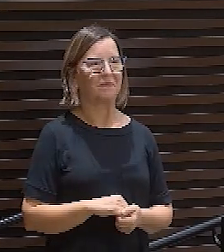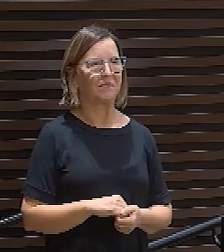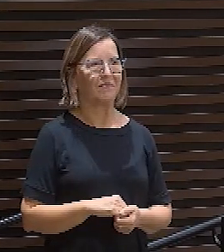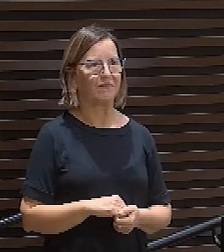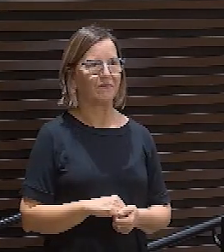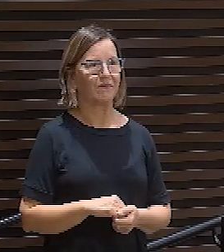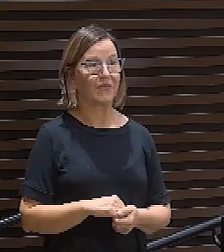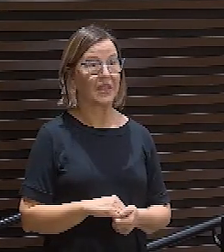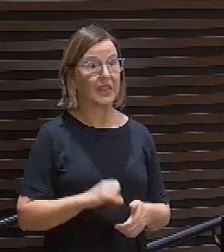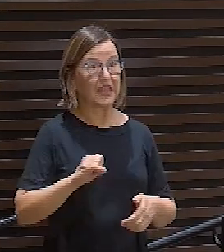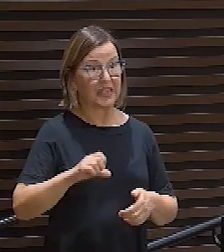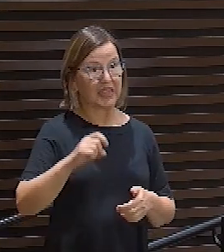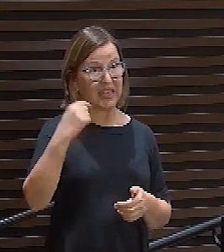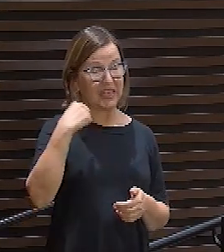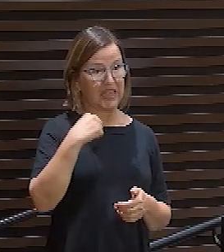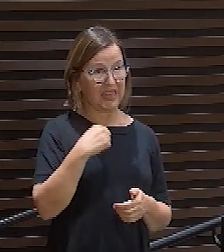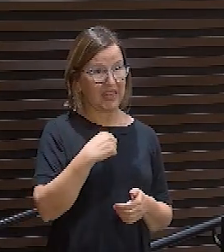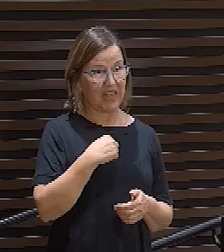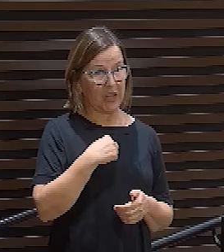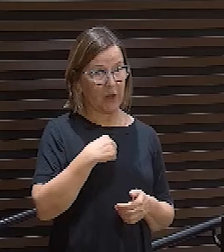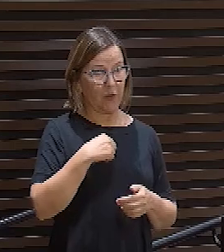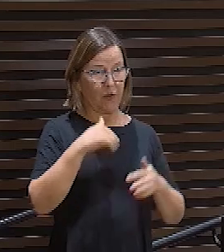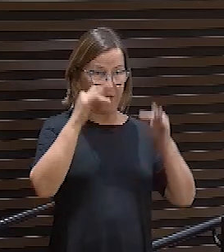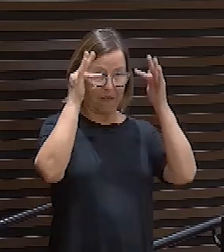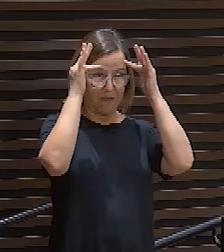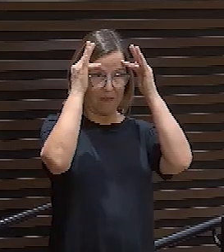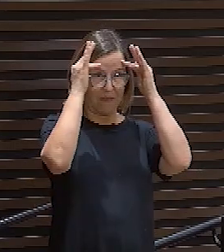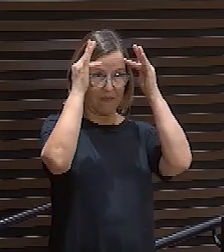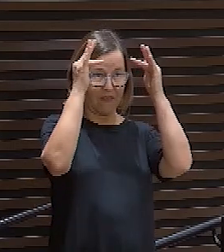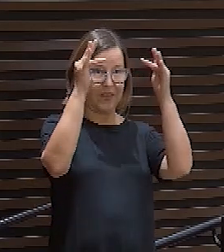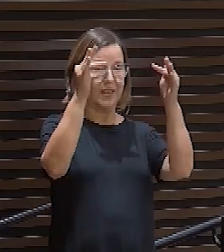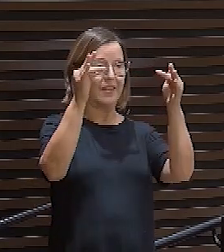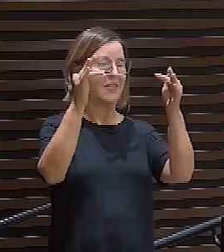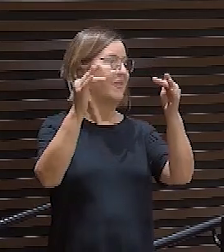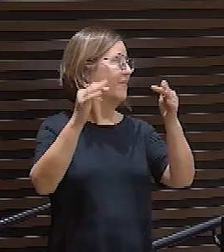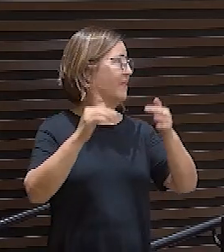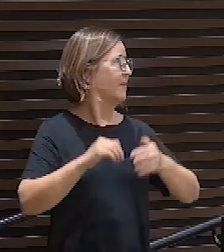fui fiel, Ele vai me honrar.